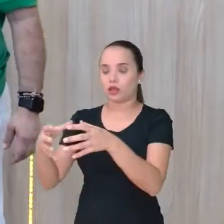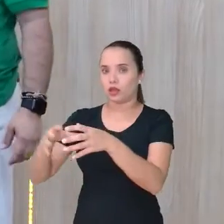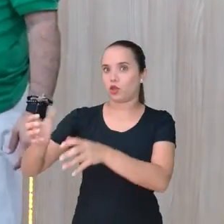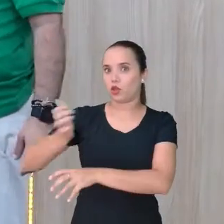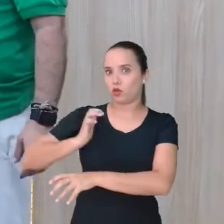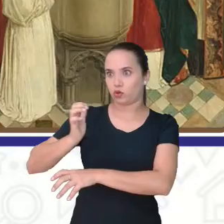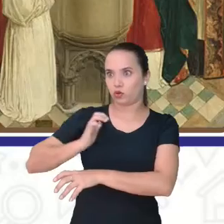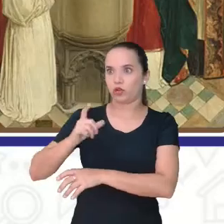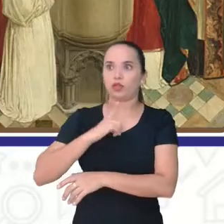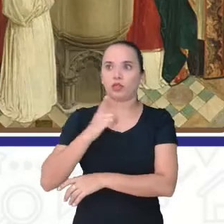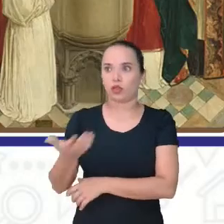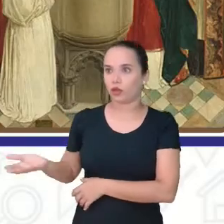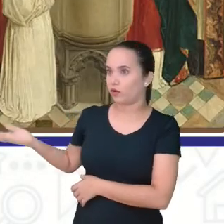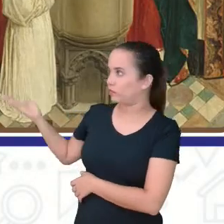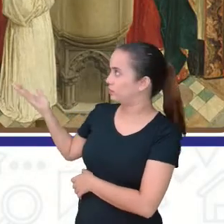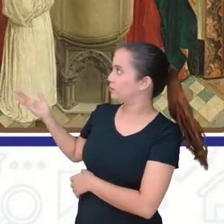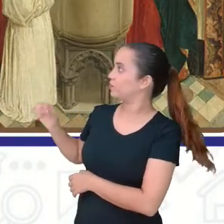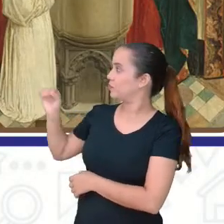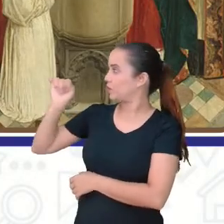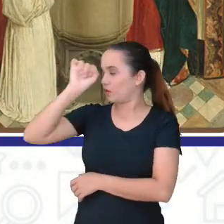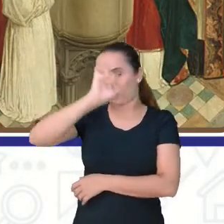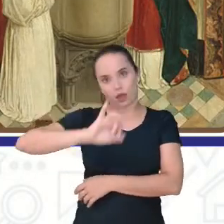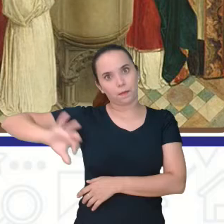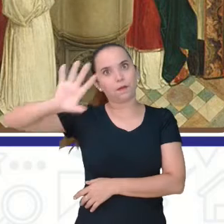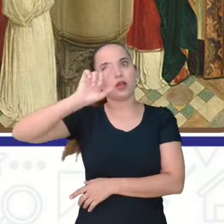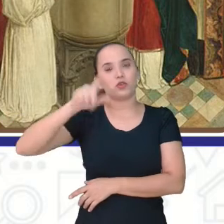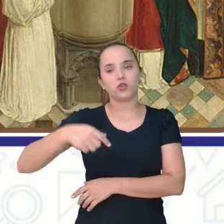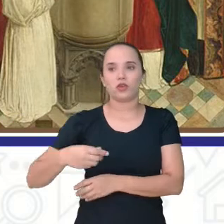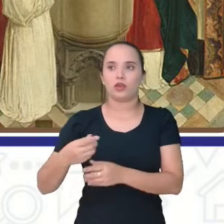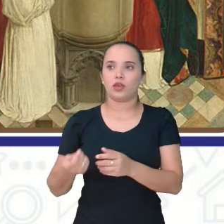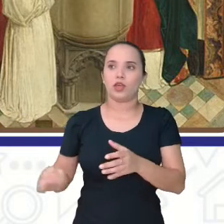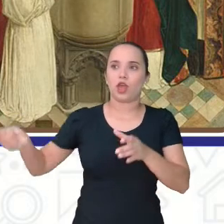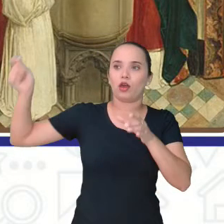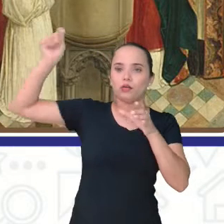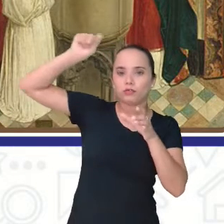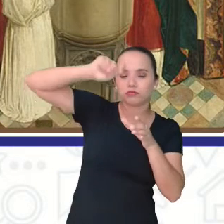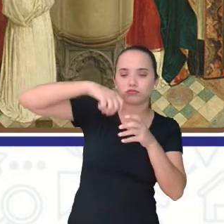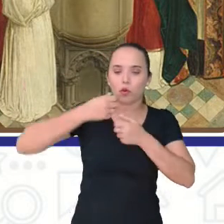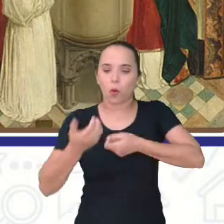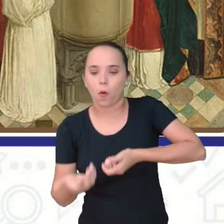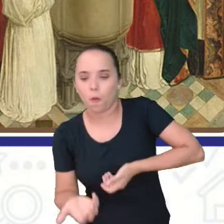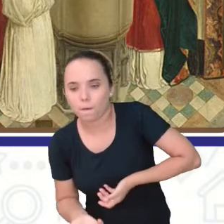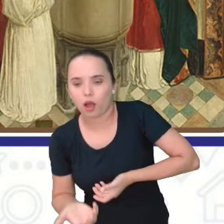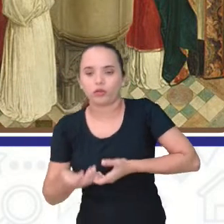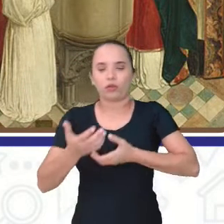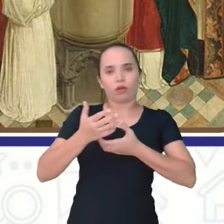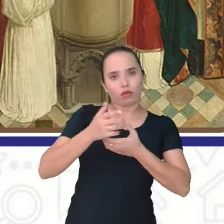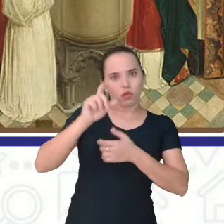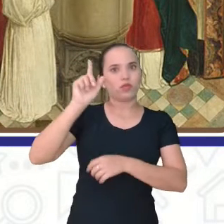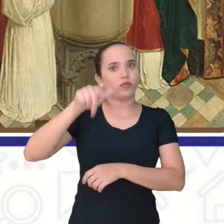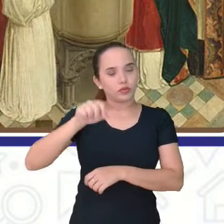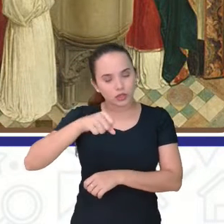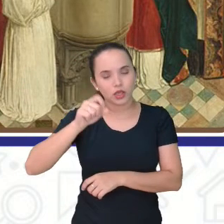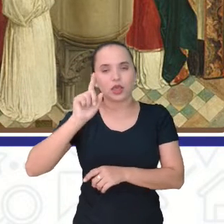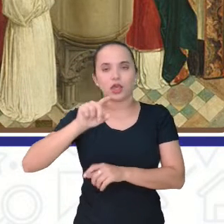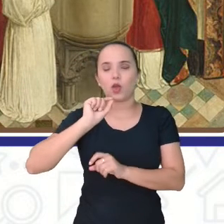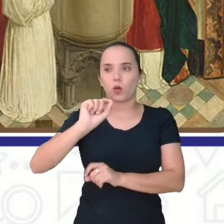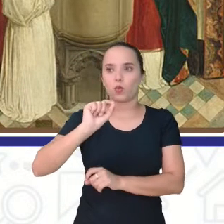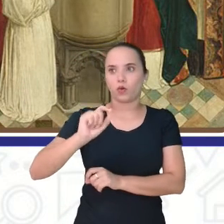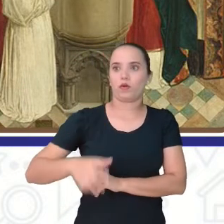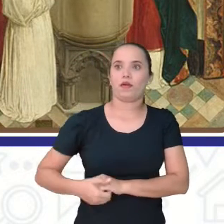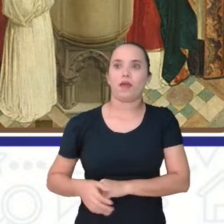né, eu fiz questão de colocar essa imagem aqui do batismo, né, de Clovis. O batismo é o sacramento pelo qual